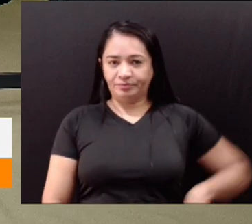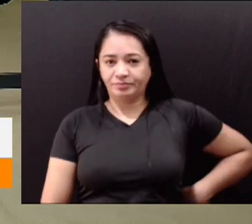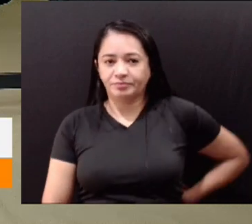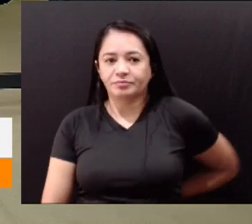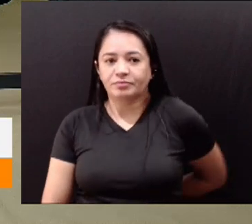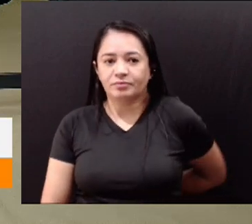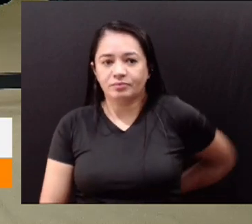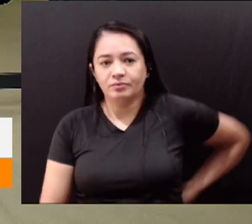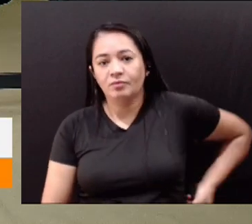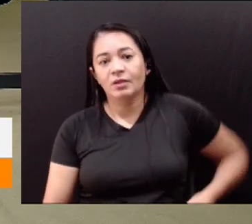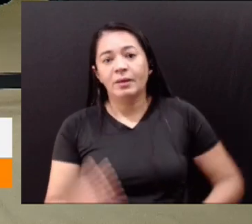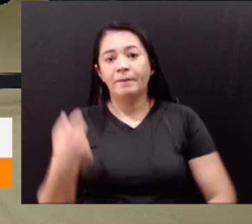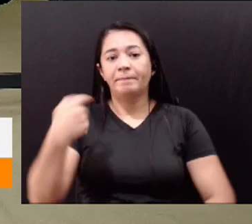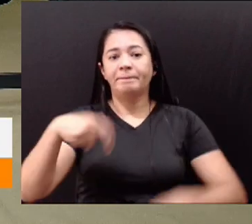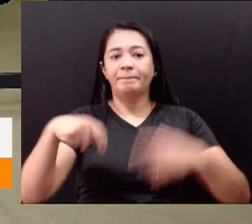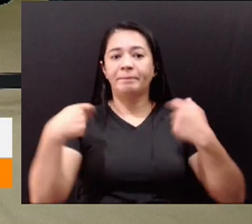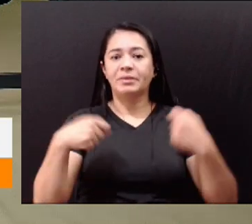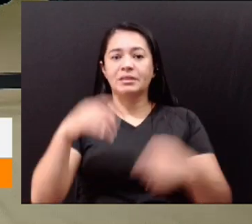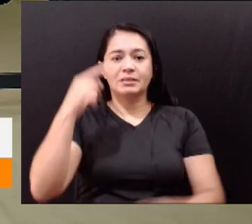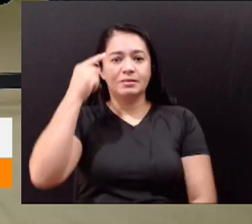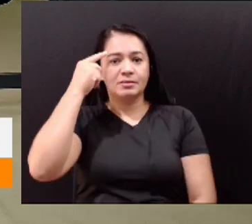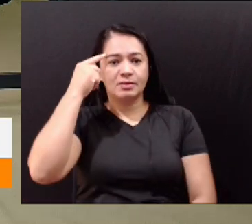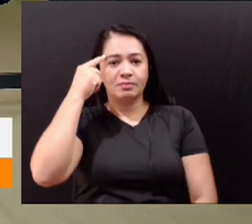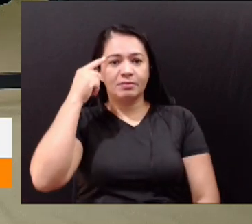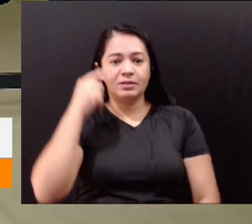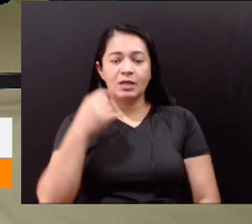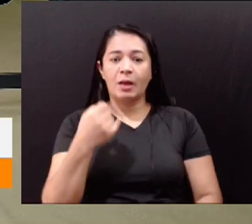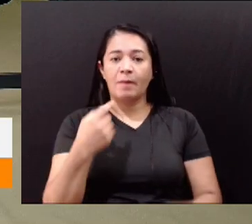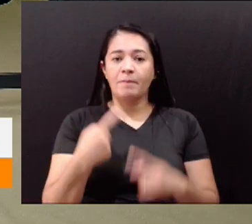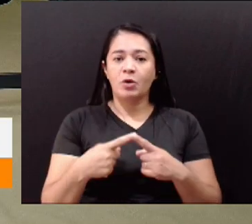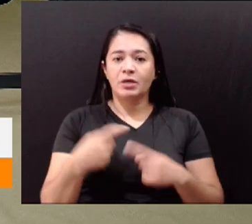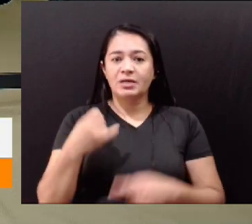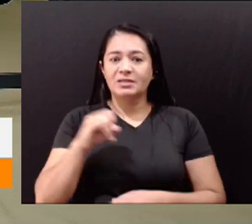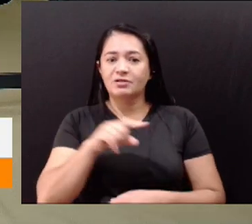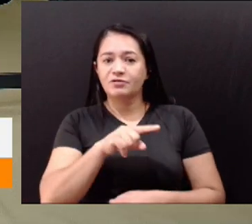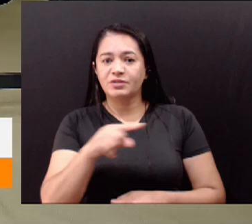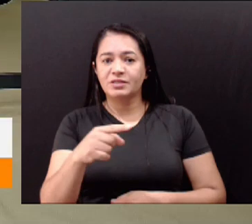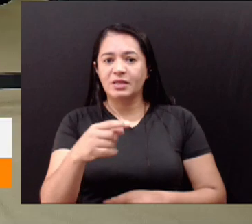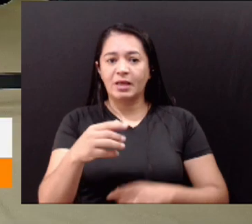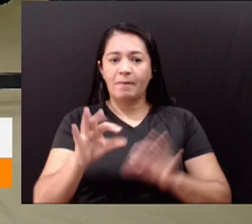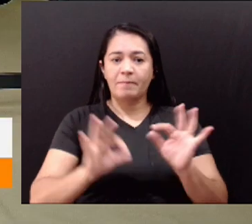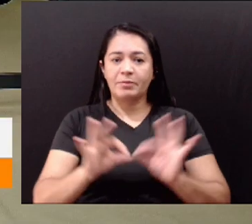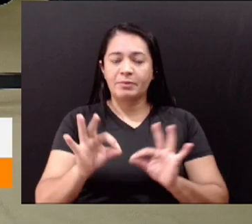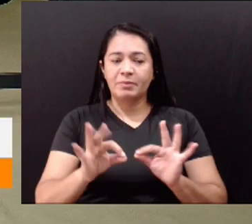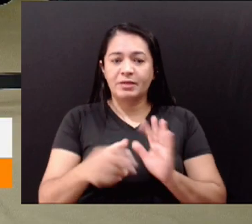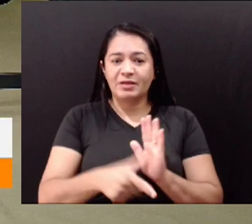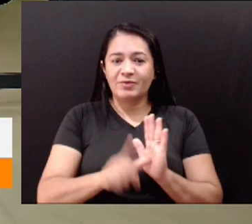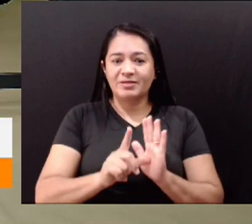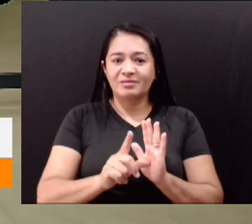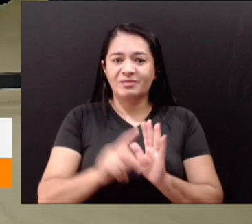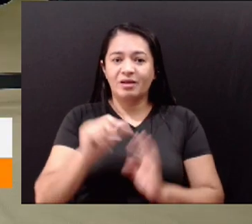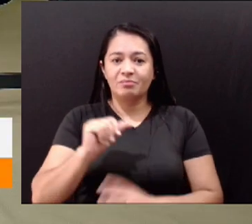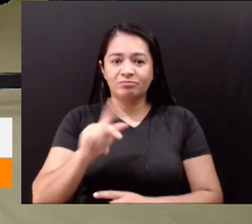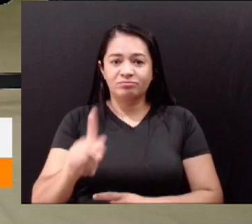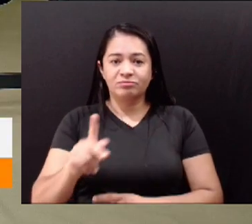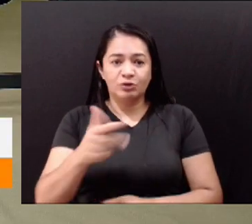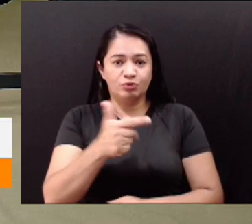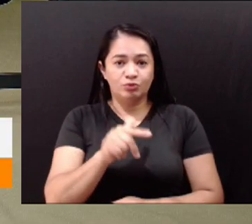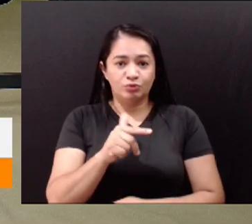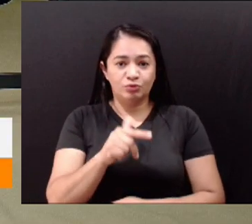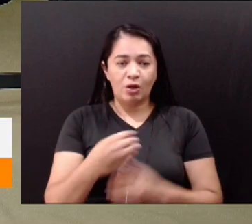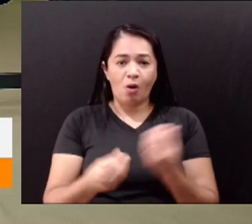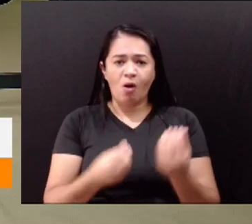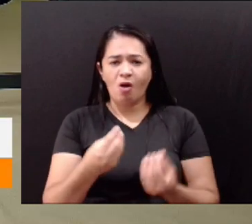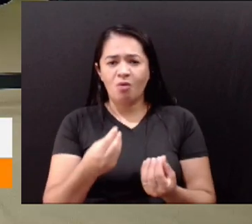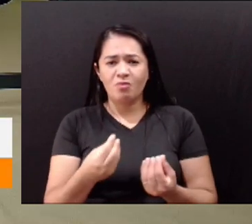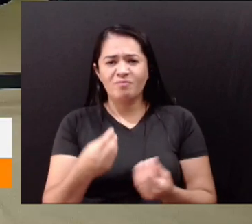você Sim. não tem uma preparação na pré-aposentadoria, depois, igual ela disse, depois de tudo você